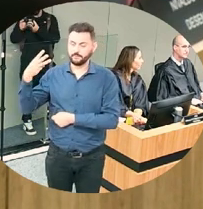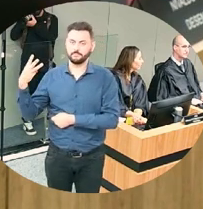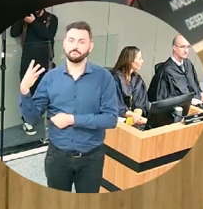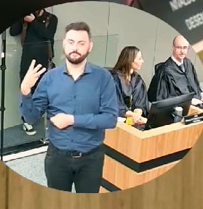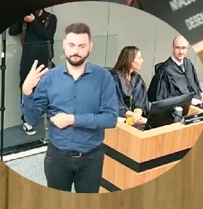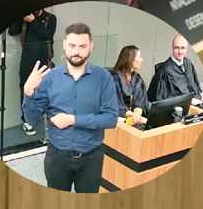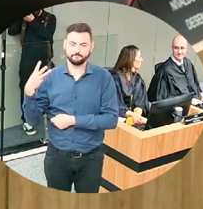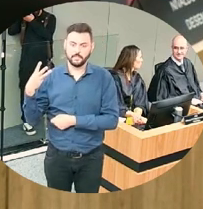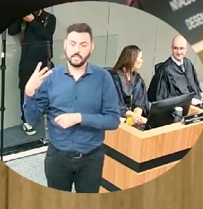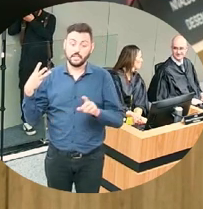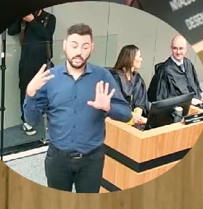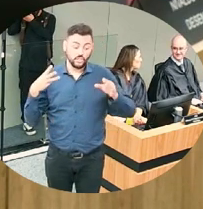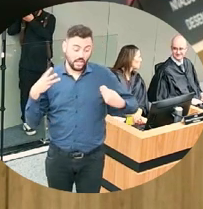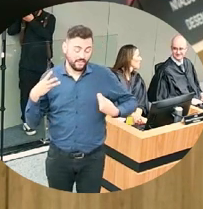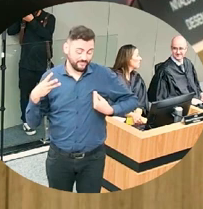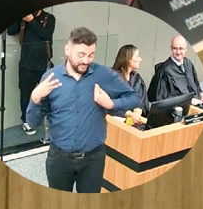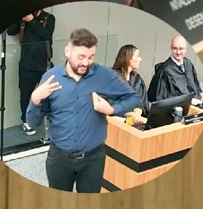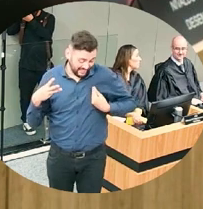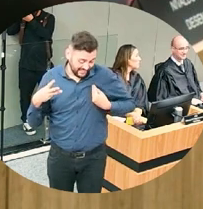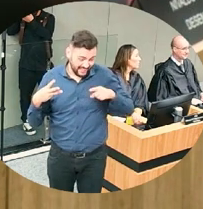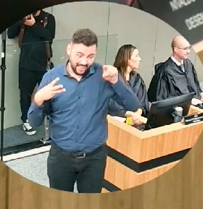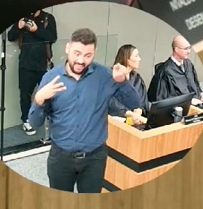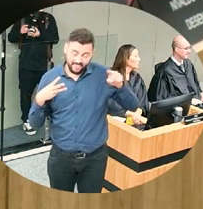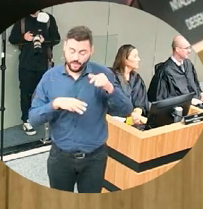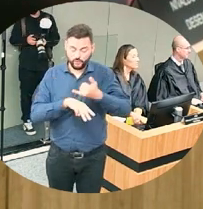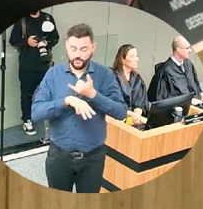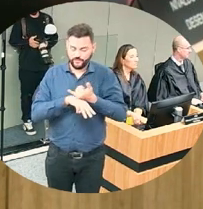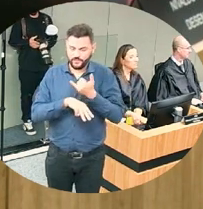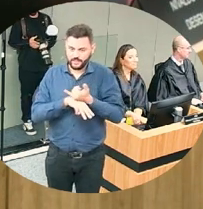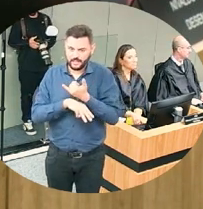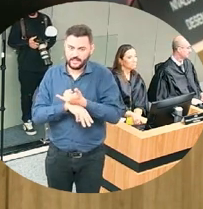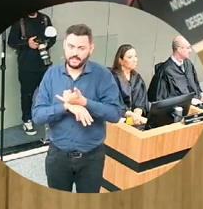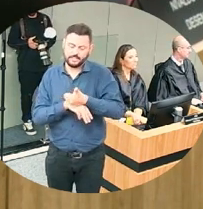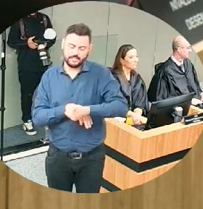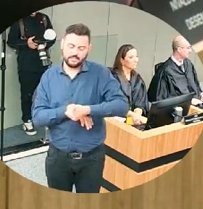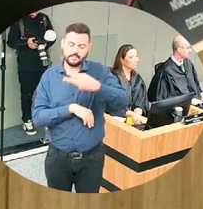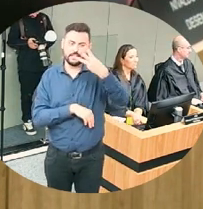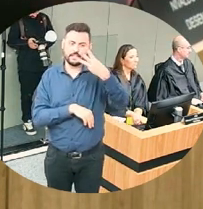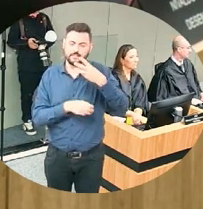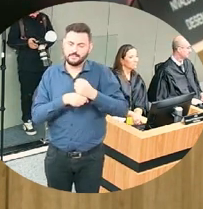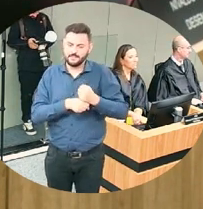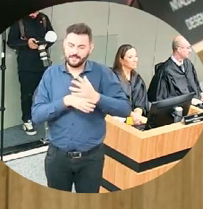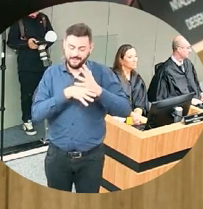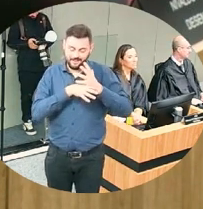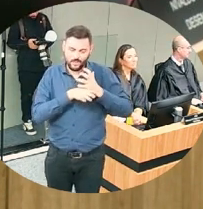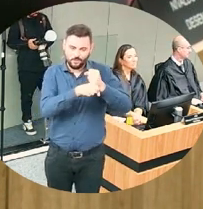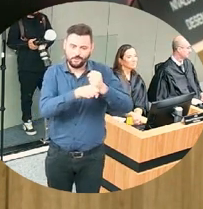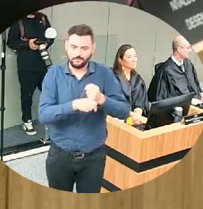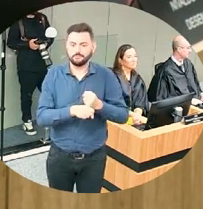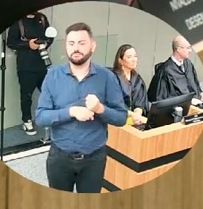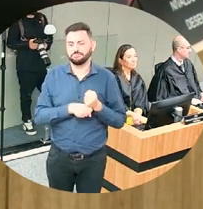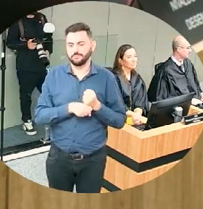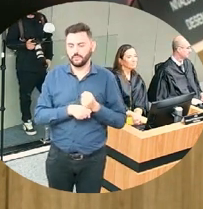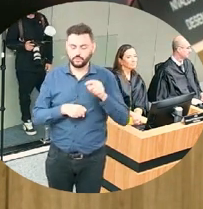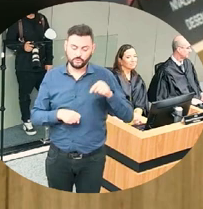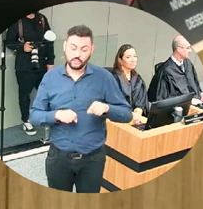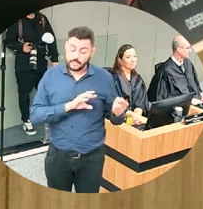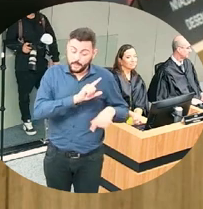1993 morou por 13 anos em Joinville e em 2003 transferiu residência para